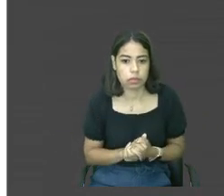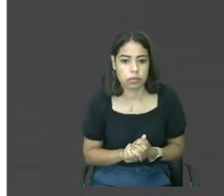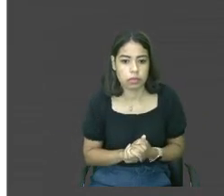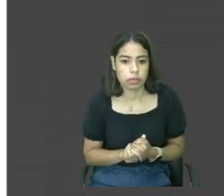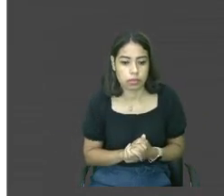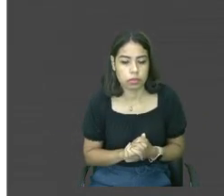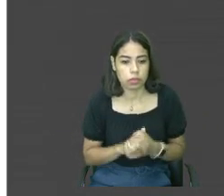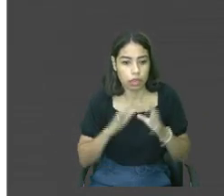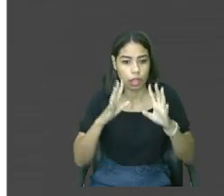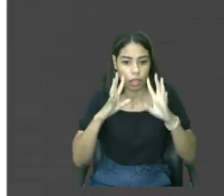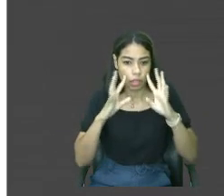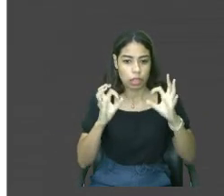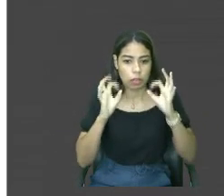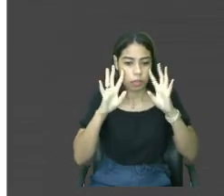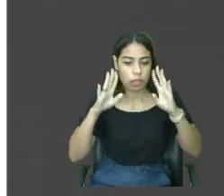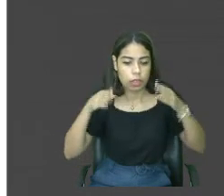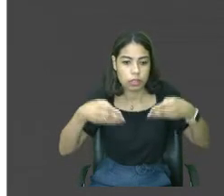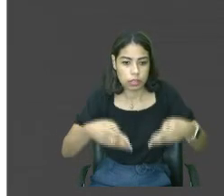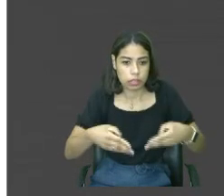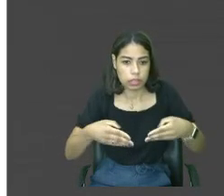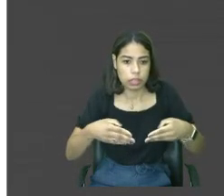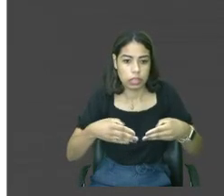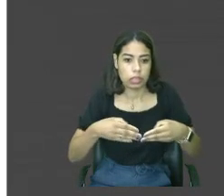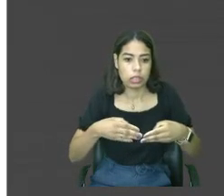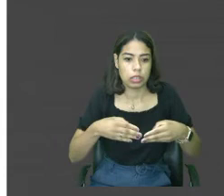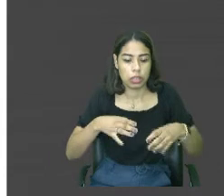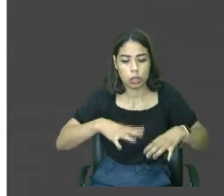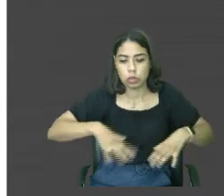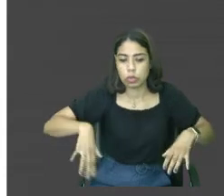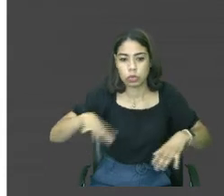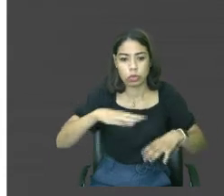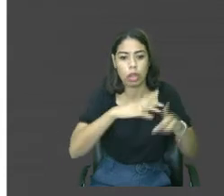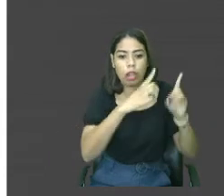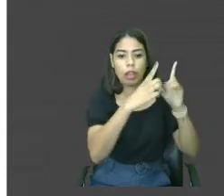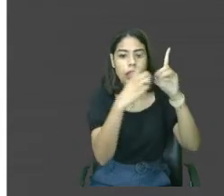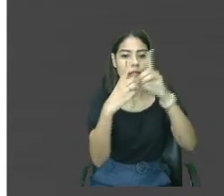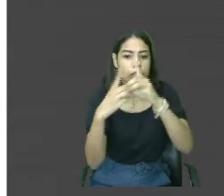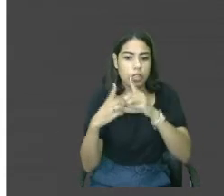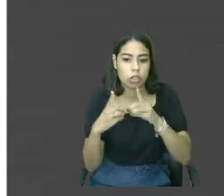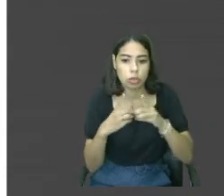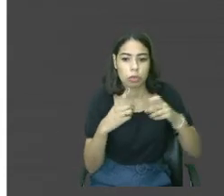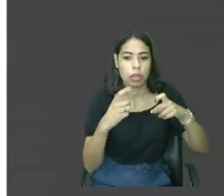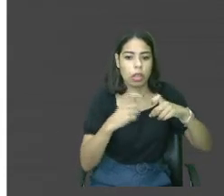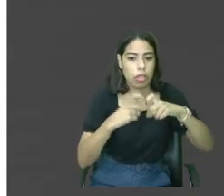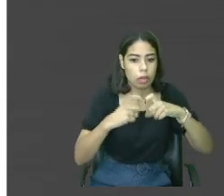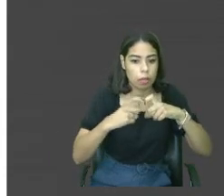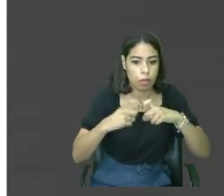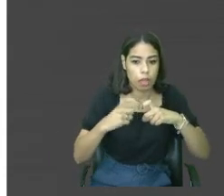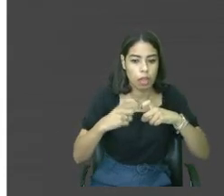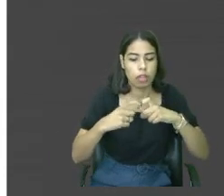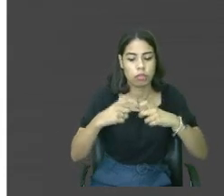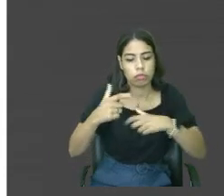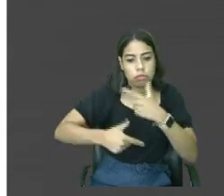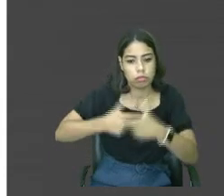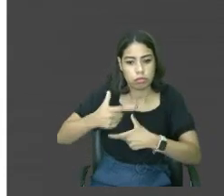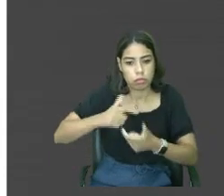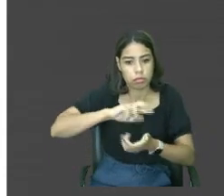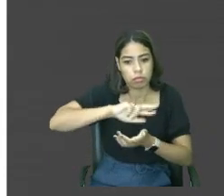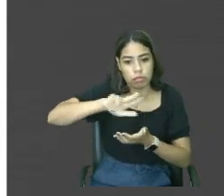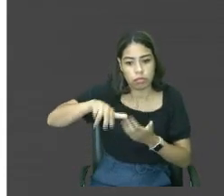Na atenção especializada, o total geral de atendimento médico e multiprofissional no quadrimestre foi um pouco mais de